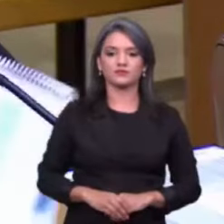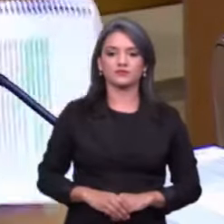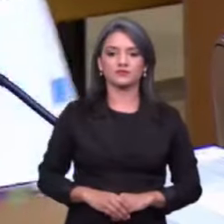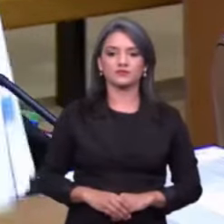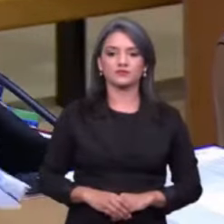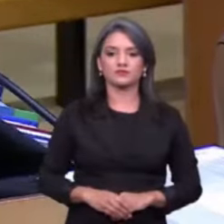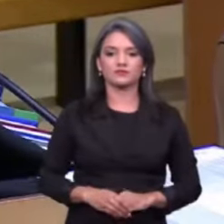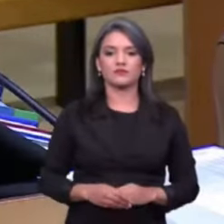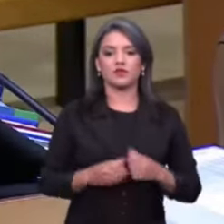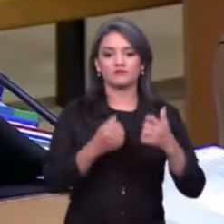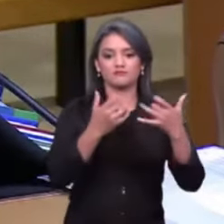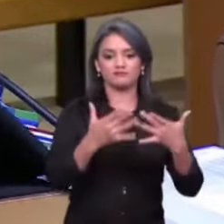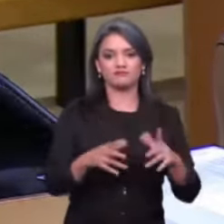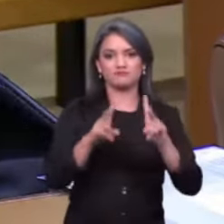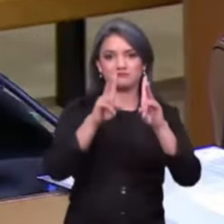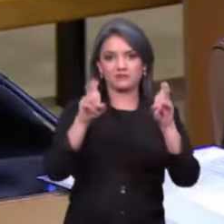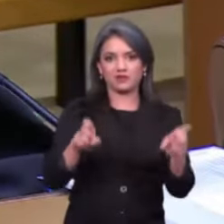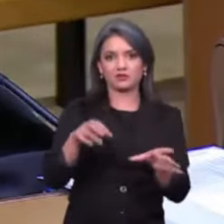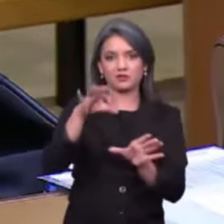plantio.